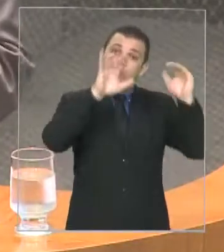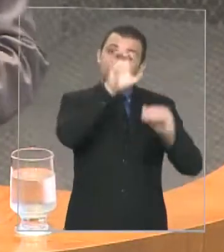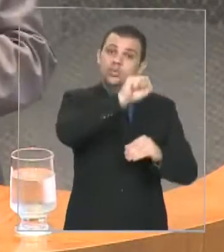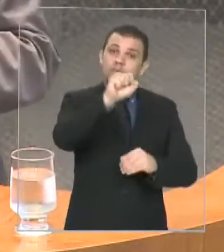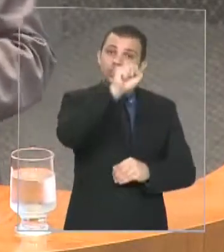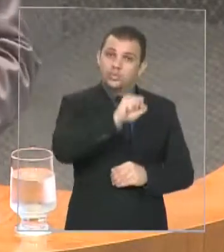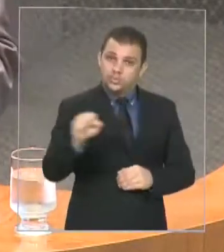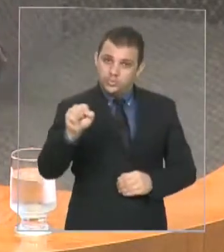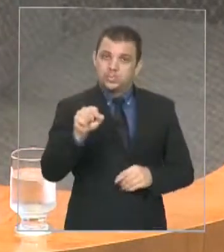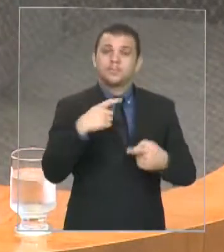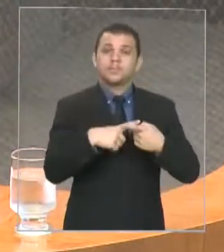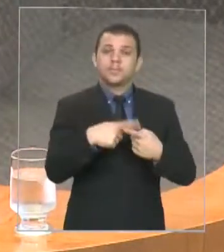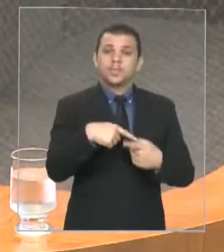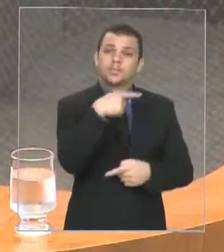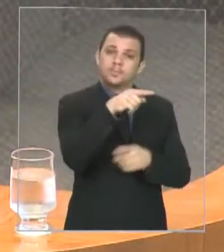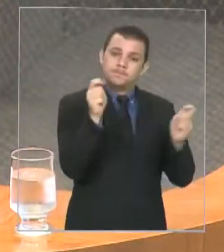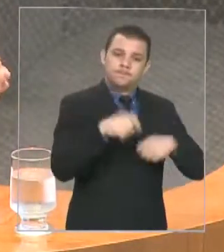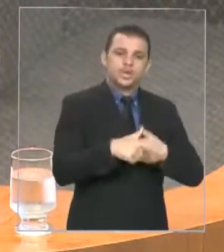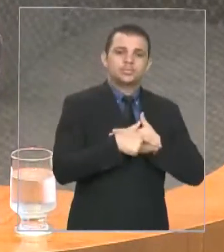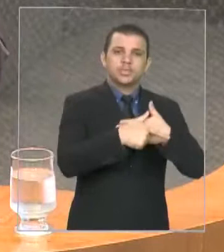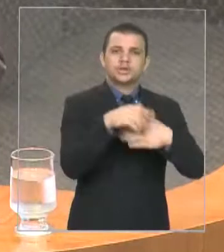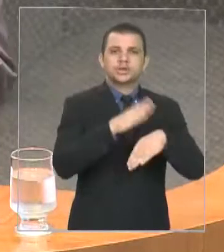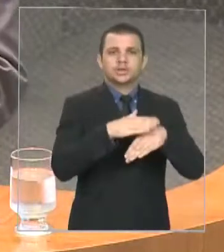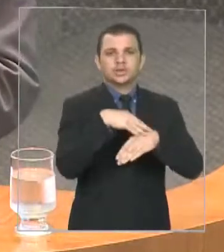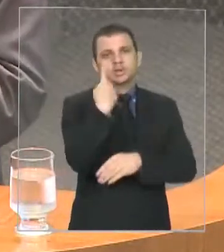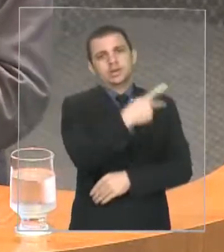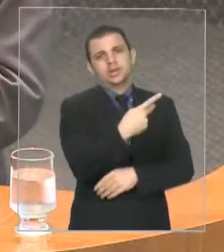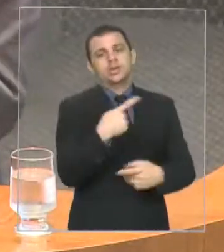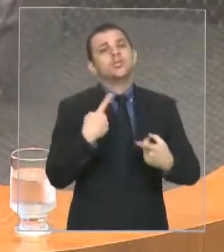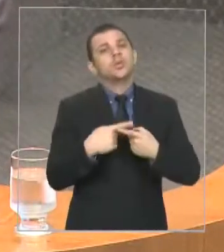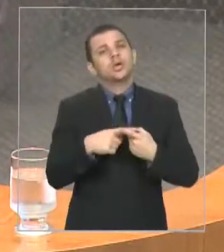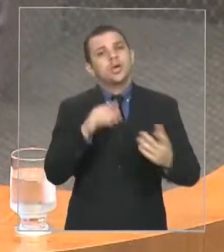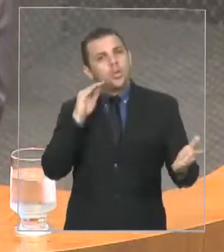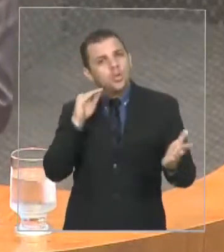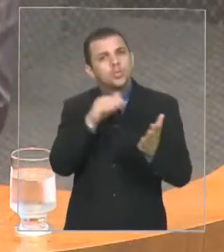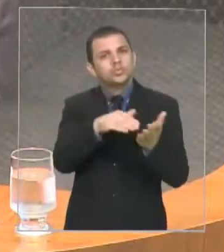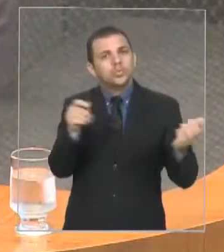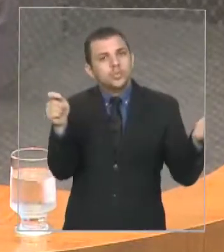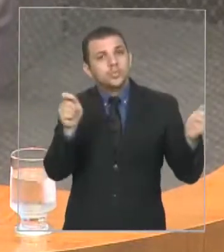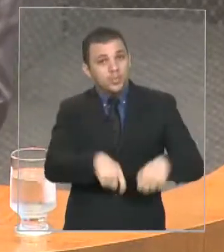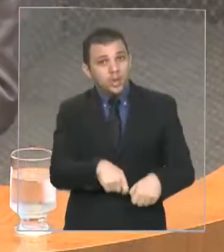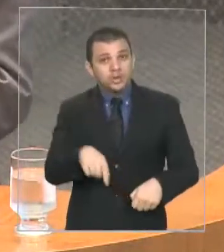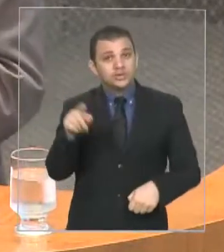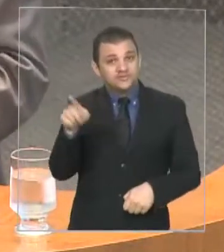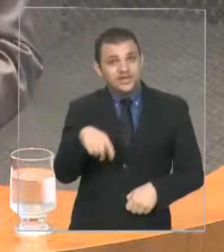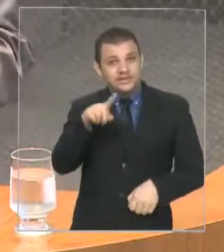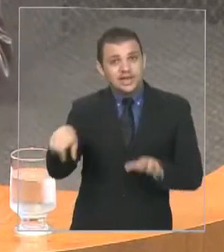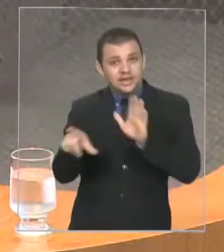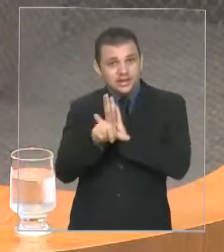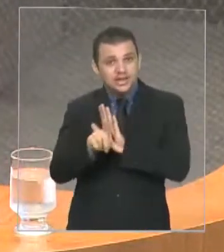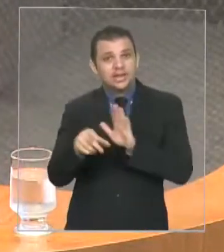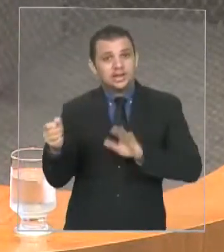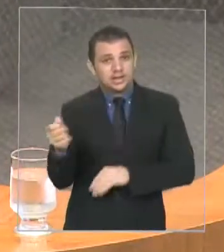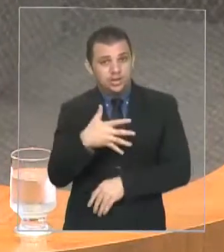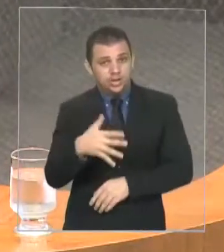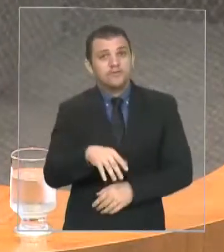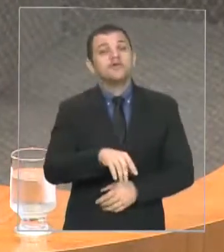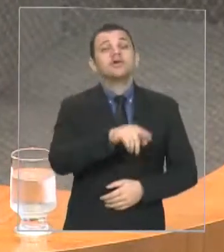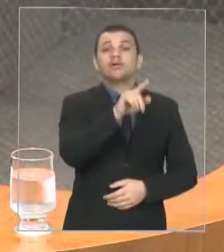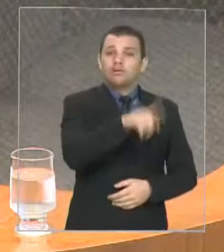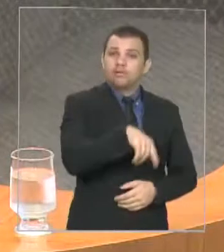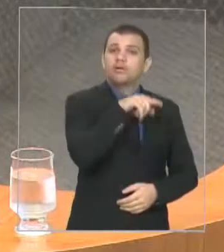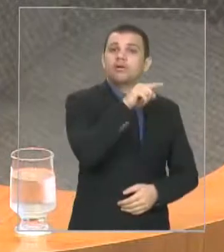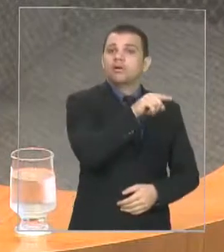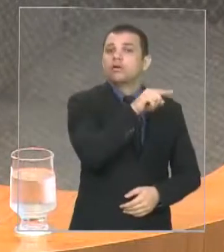possa cumprir o seu papel, porque é a última trincheira institucional que nós temos para barrar esta